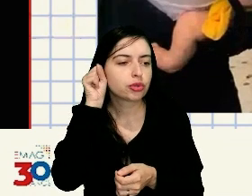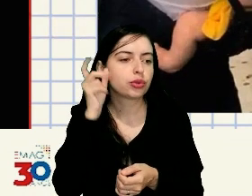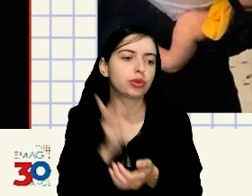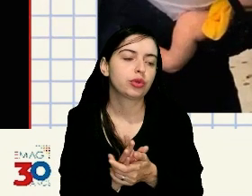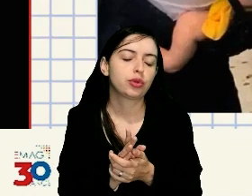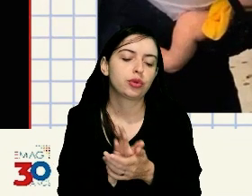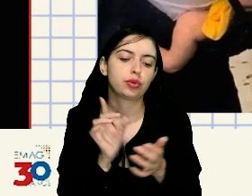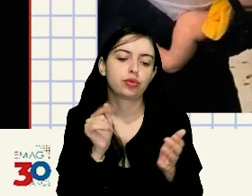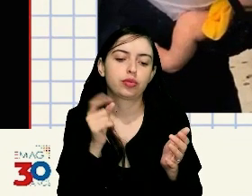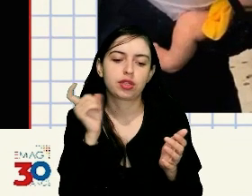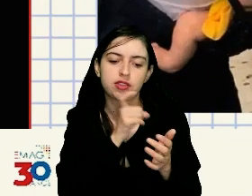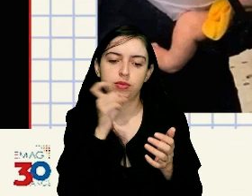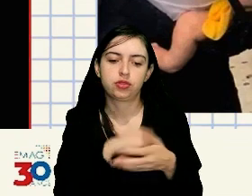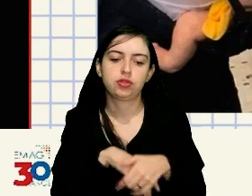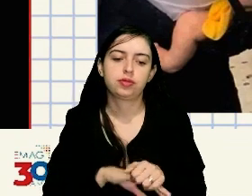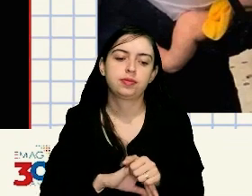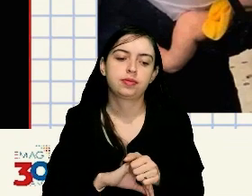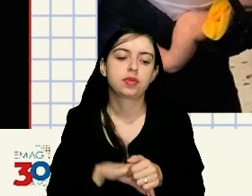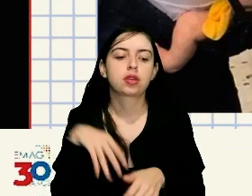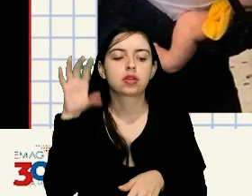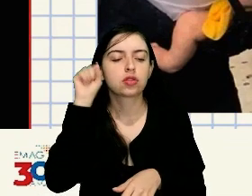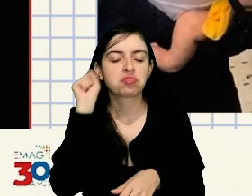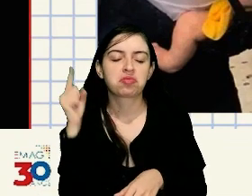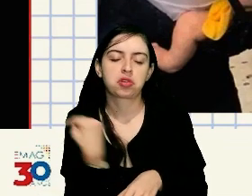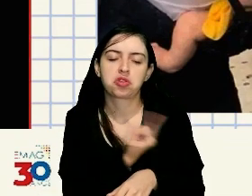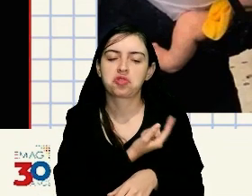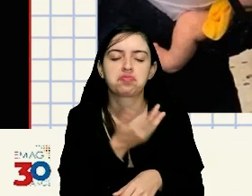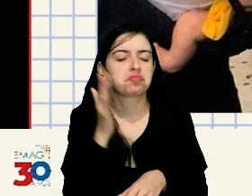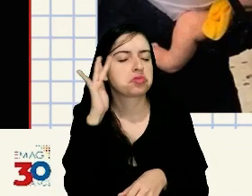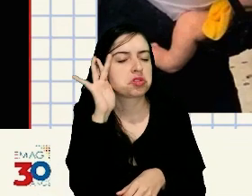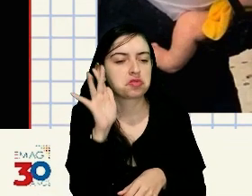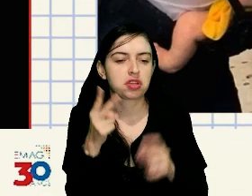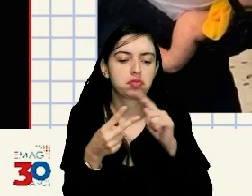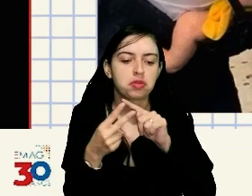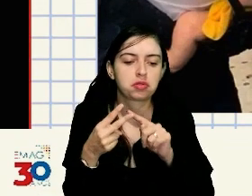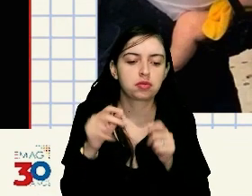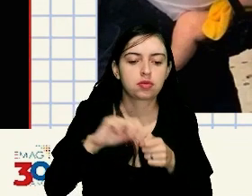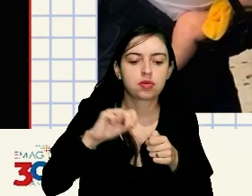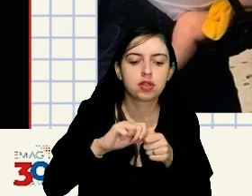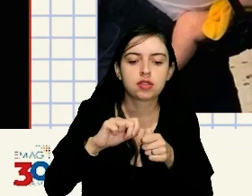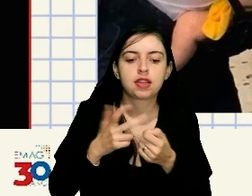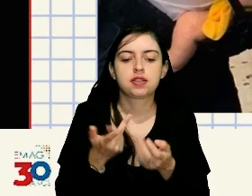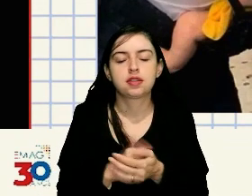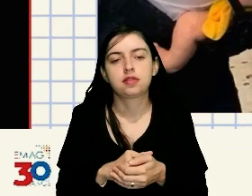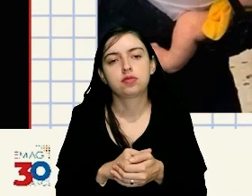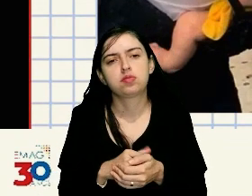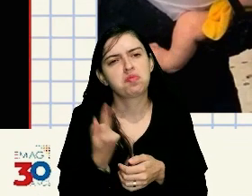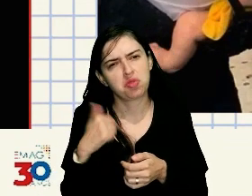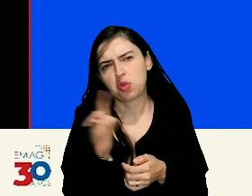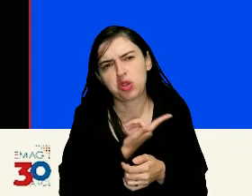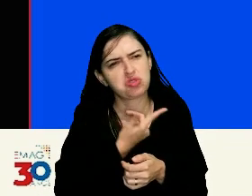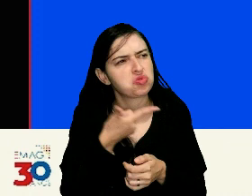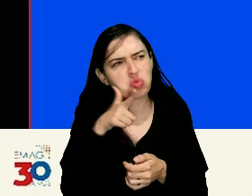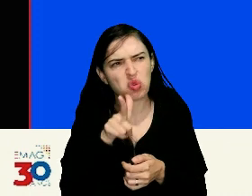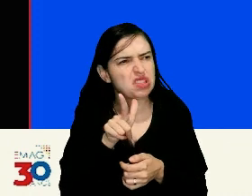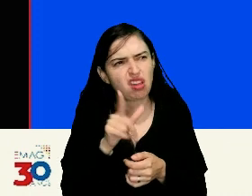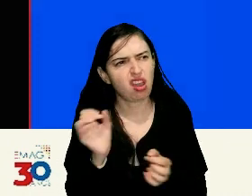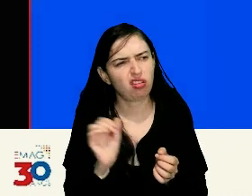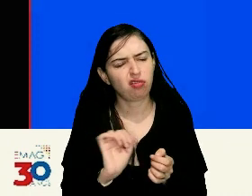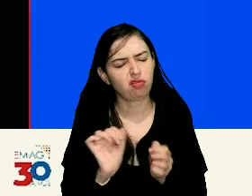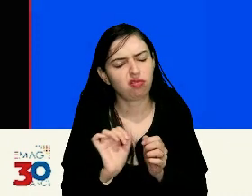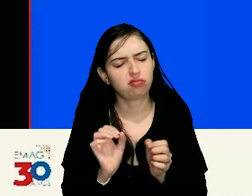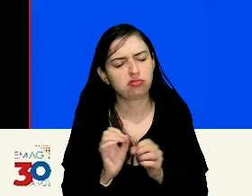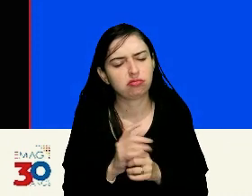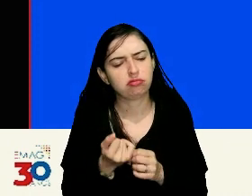eu escuto que nós, homens, não sabemos fazer 2 coisas ao mesmo tempo. Será que nós, homens, não conseguimos mesmo fazer 2 coisas ao mesmo tempo? Será